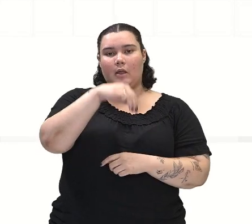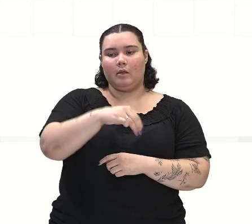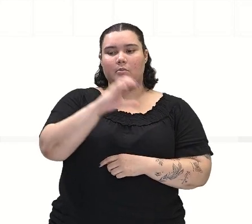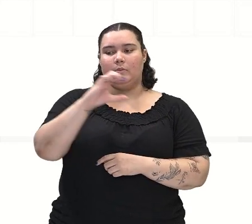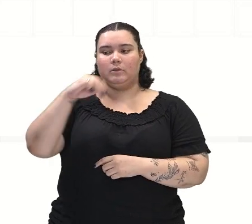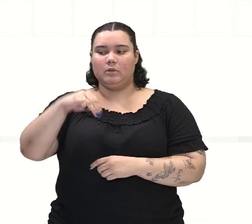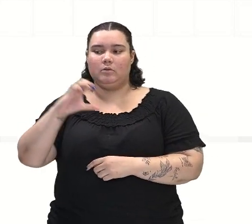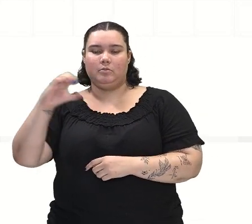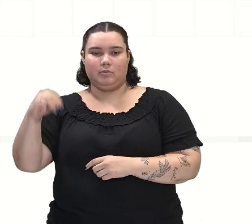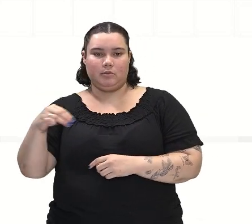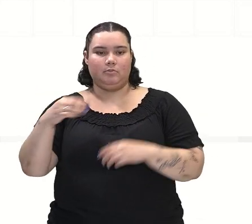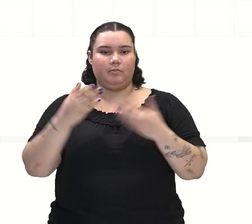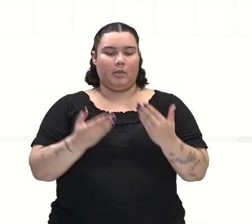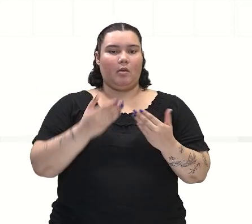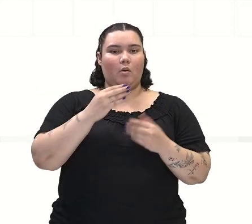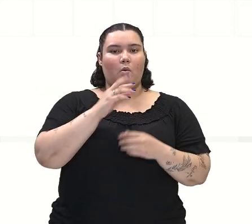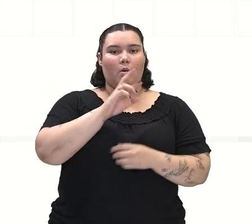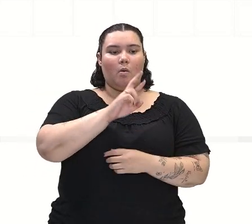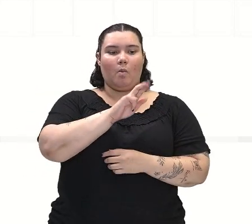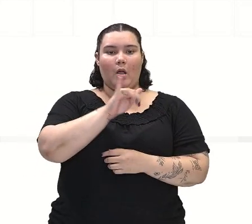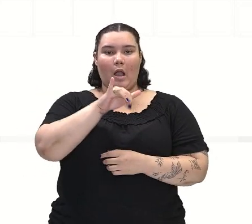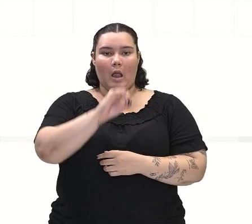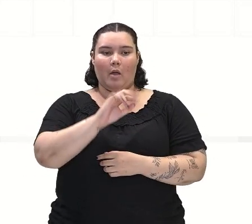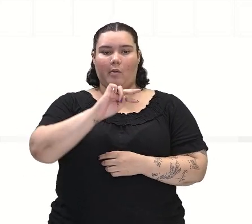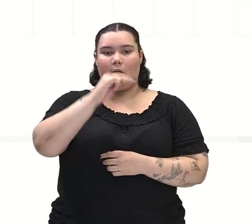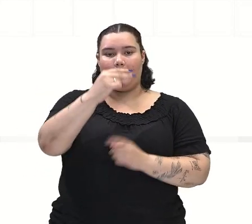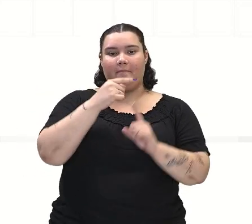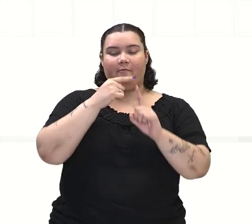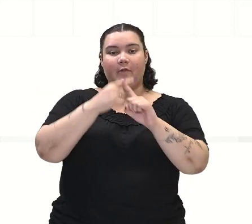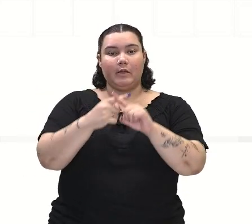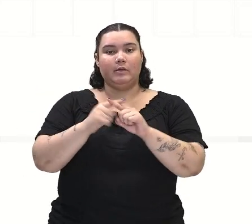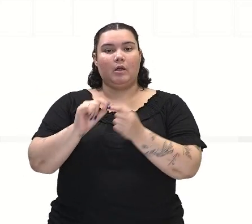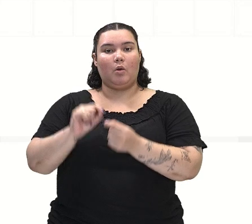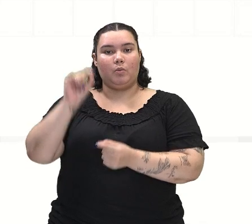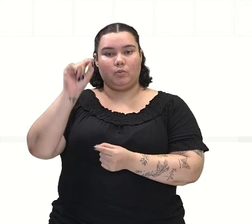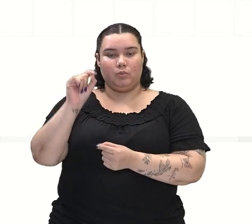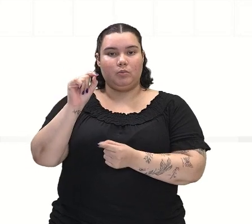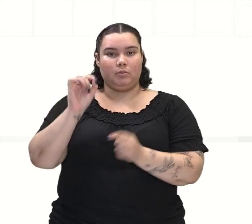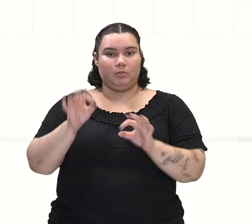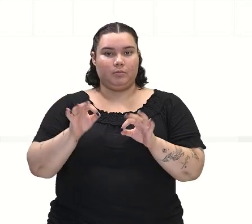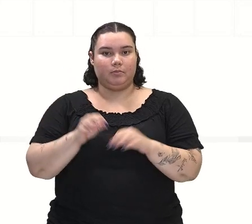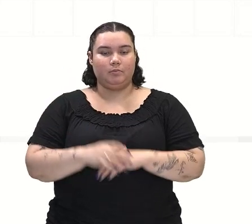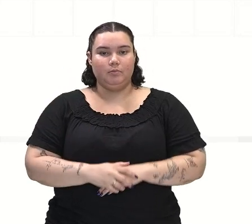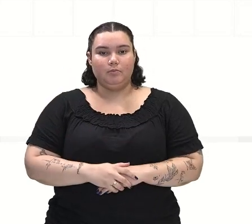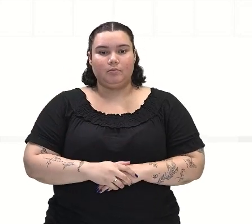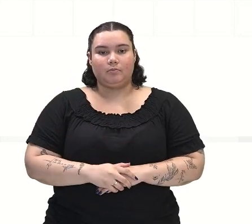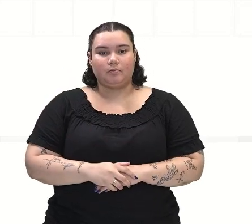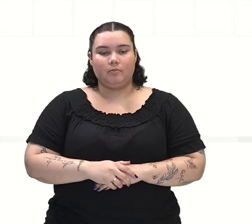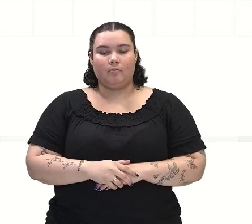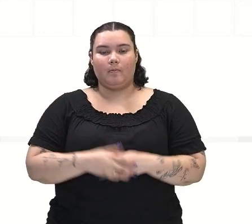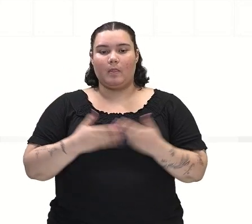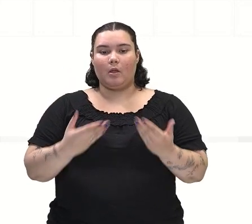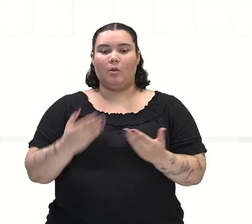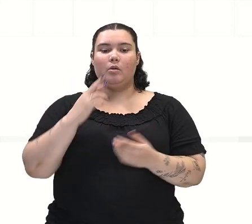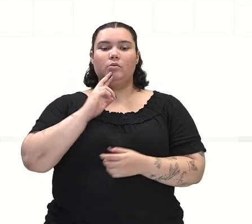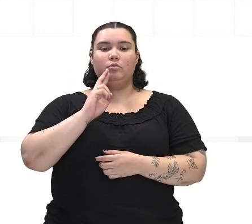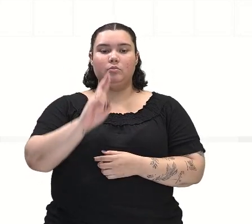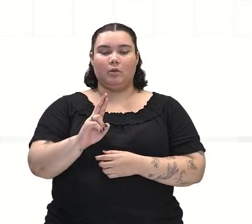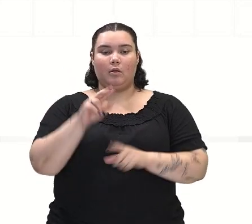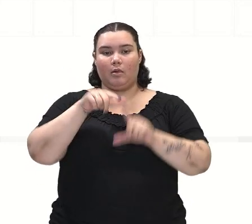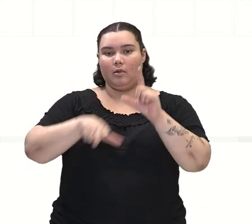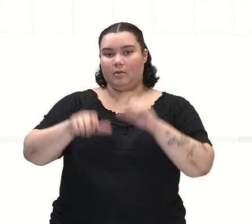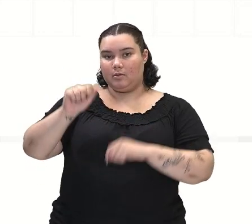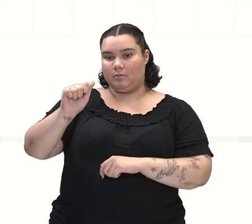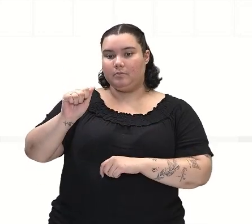ao quadrado já são 2 medidas e a altura a terceira medida, certo? Então aqui é a resposta da